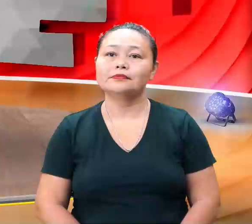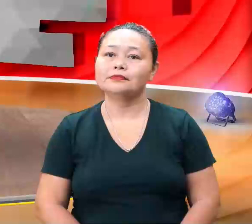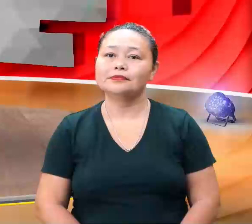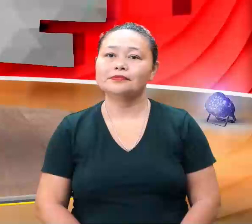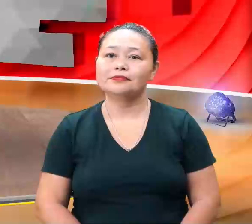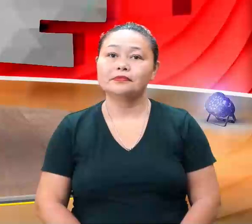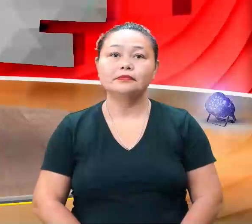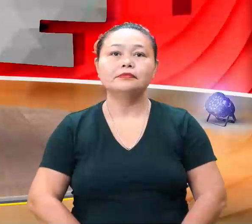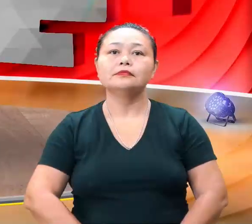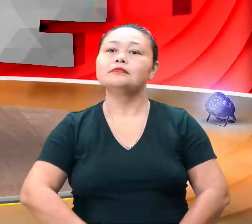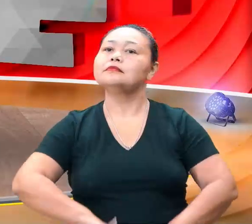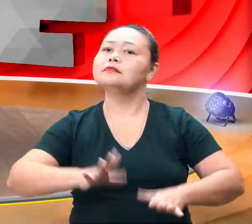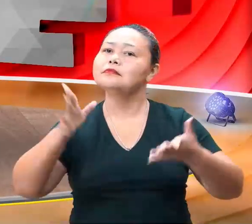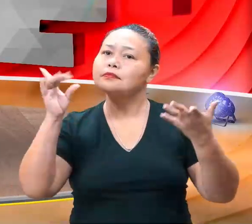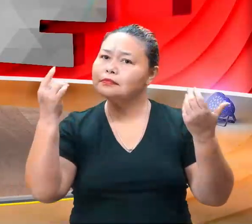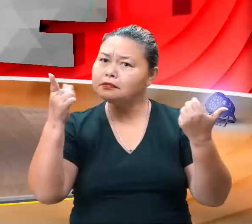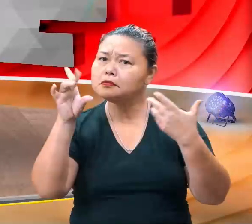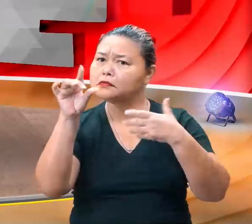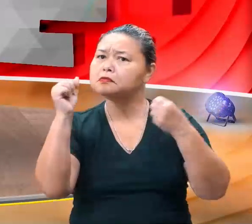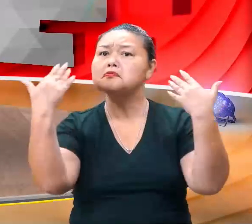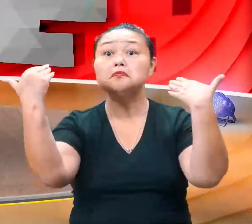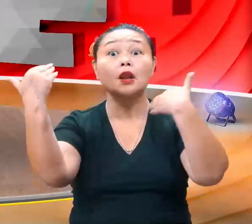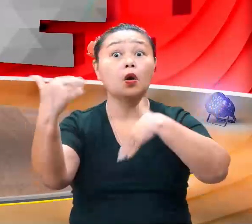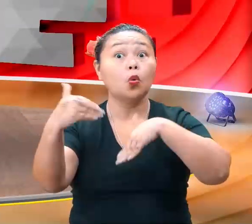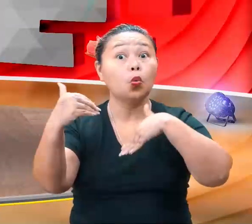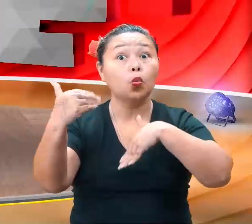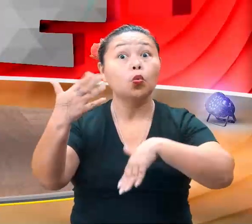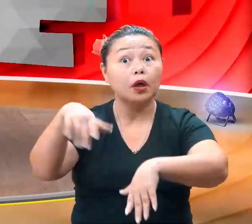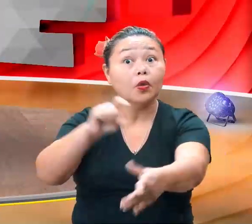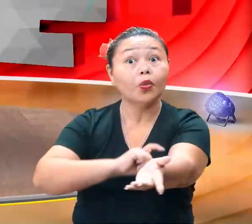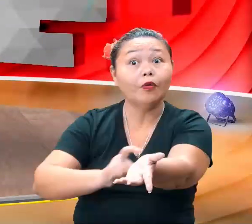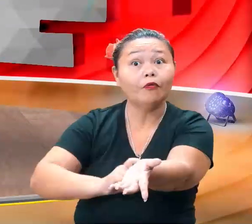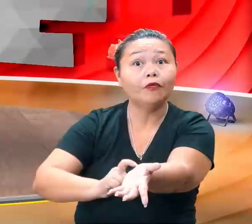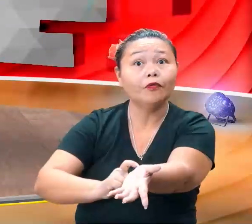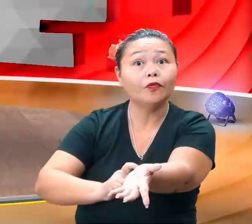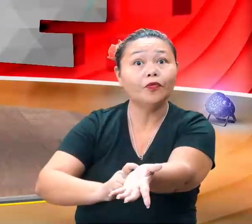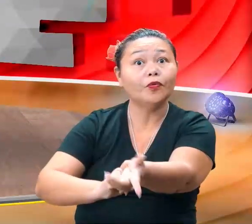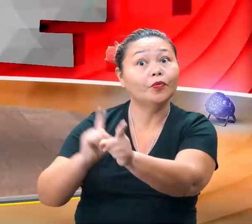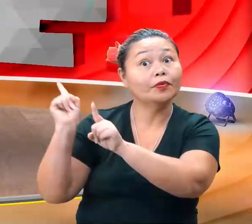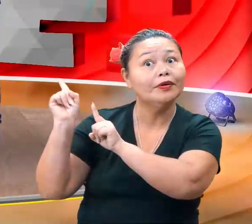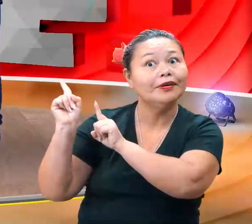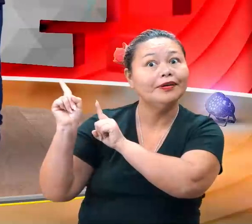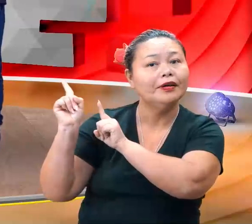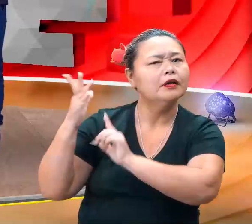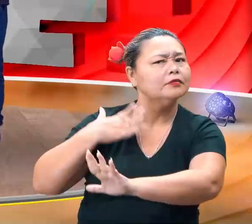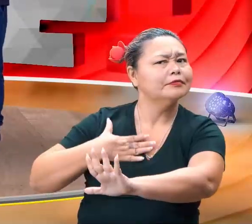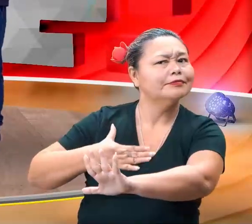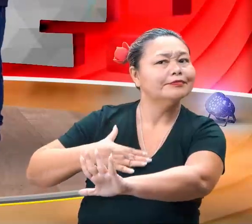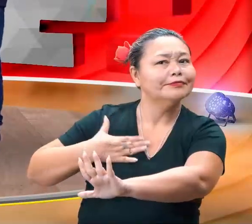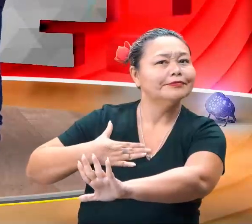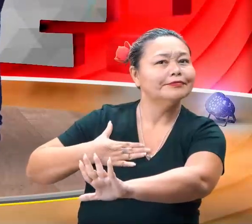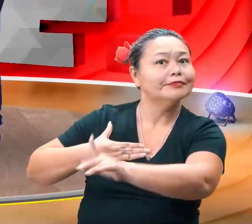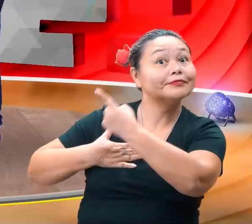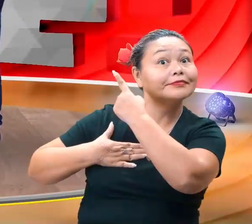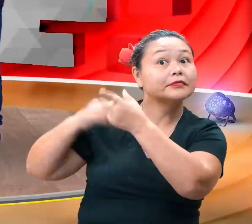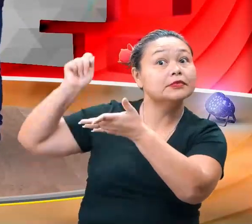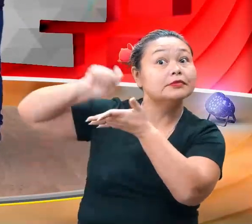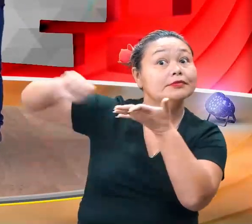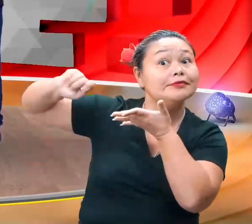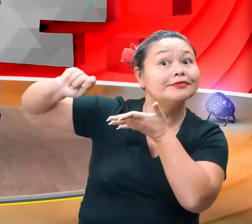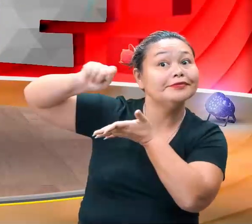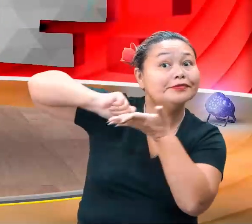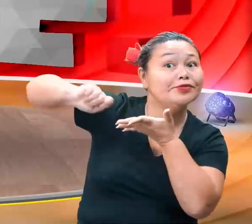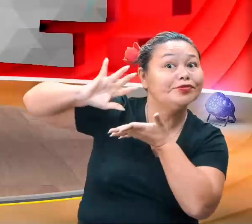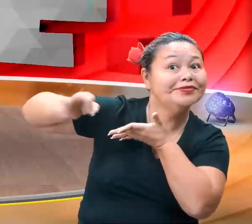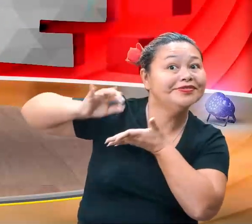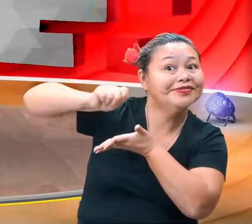Dia de avaliação, e aí? Nervoso? Tá tudo... Ou tranquilo? Tranquilo, não. Né? Ó, aqui já tá o tique de certo aqui, ó. Já tá tudo